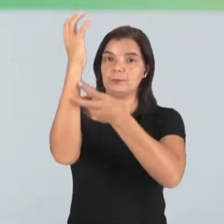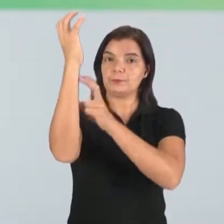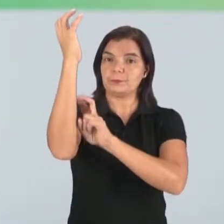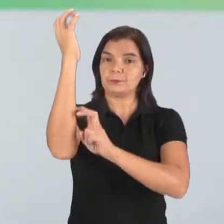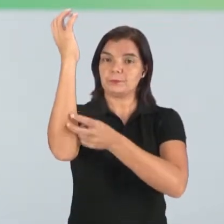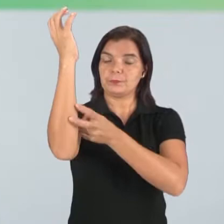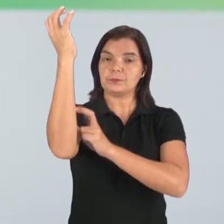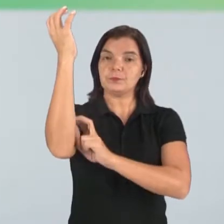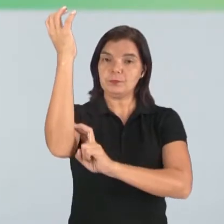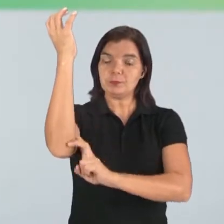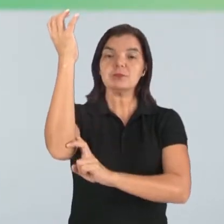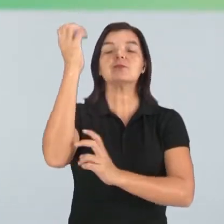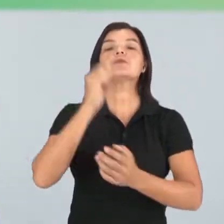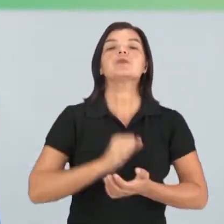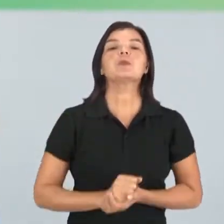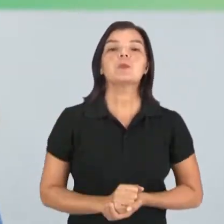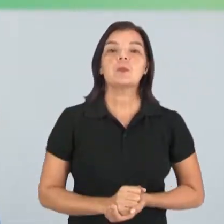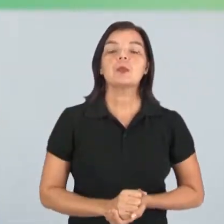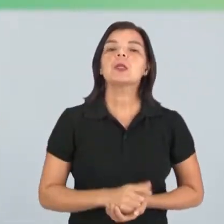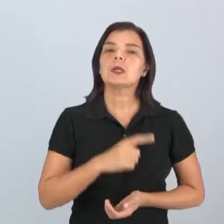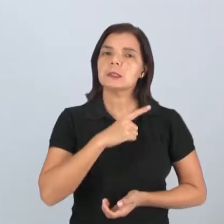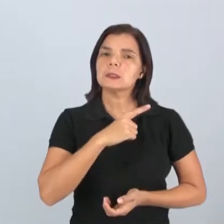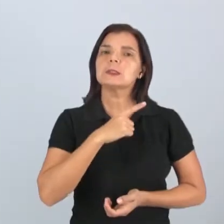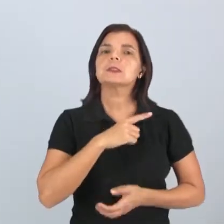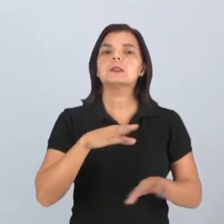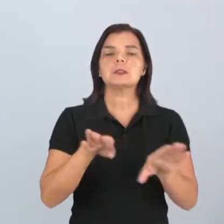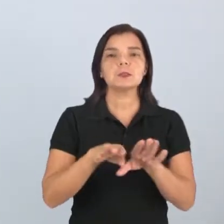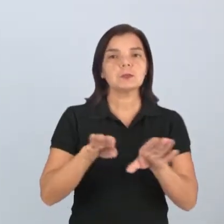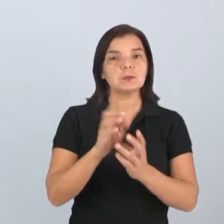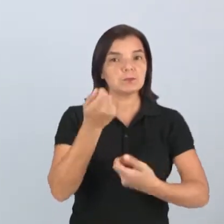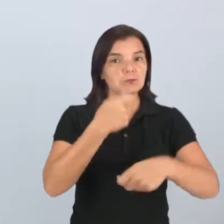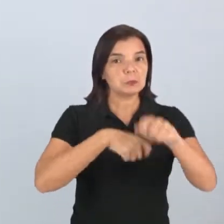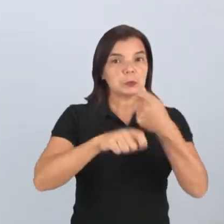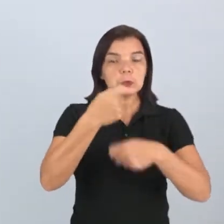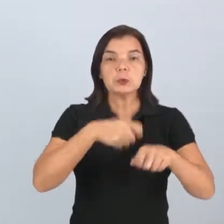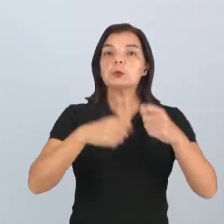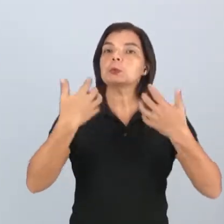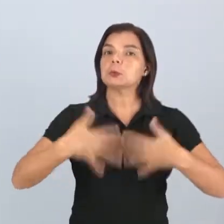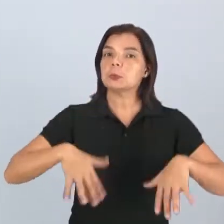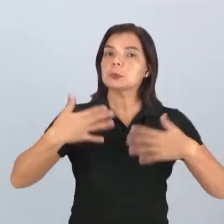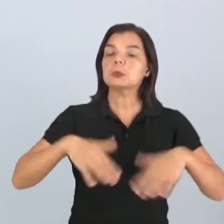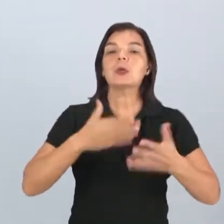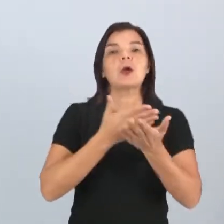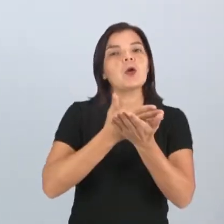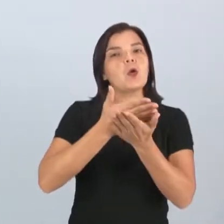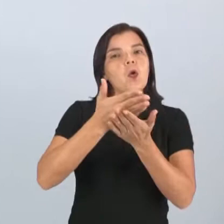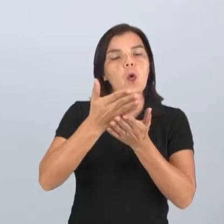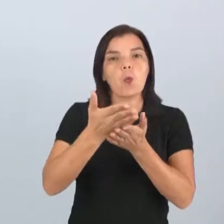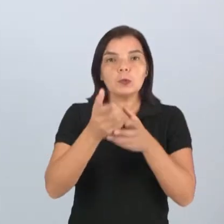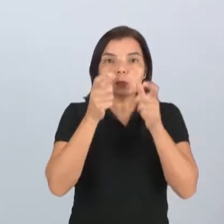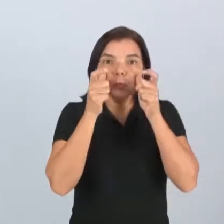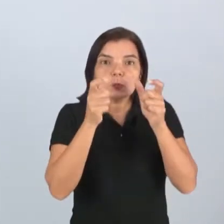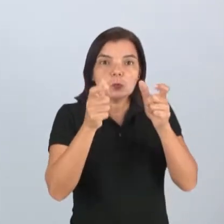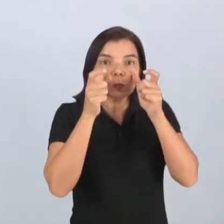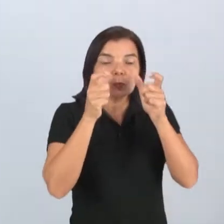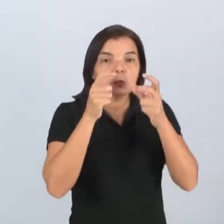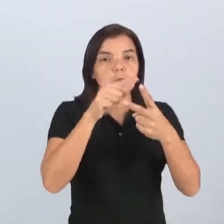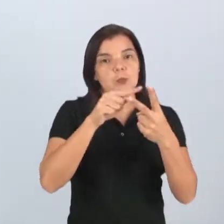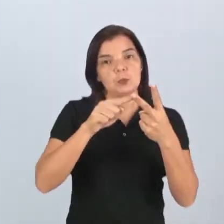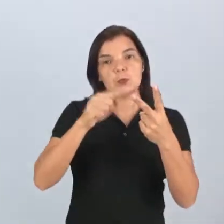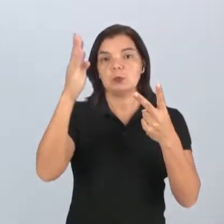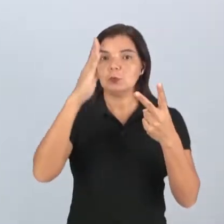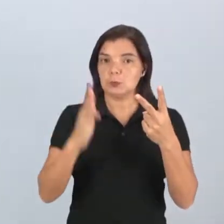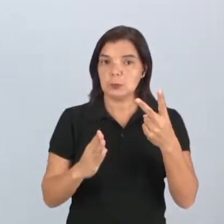caucho, né, assim chamado pelos bolivianos, que tinha um potencial econômico muito grande, começou a ser cobiçado pelos dois